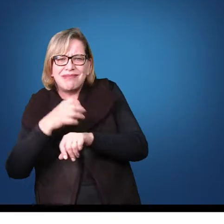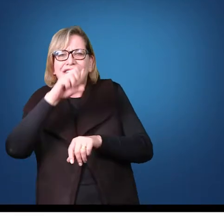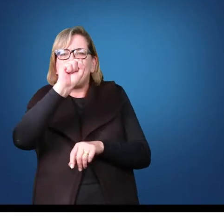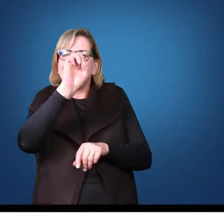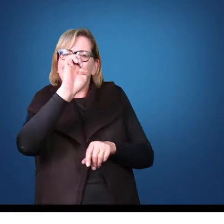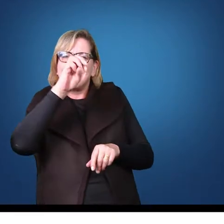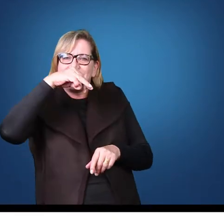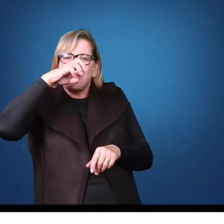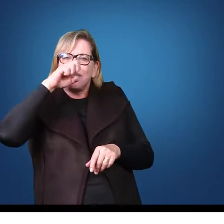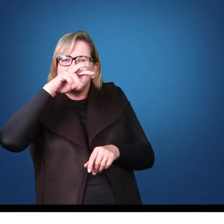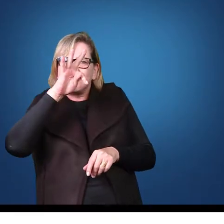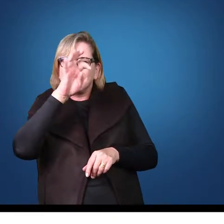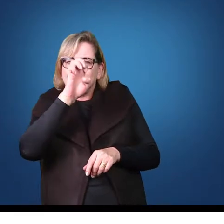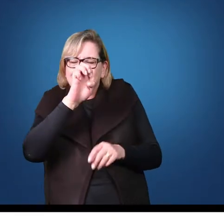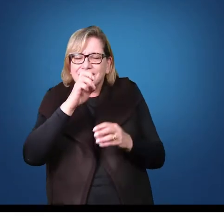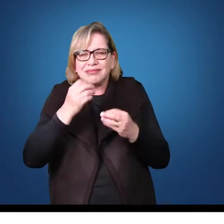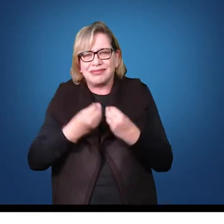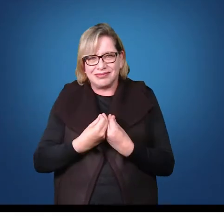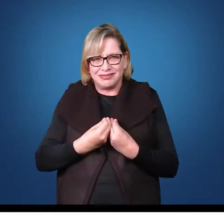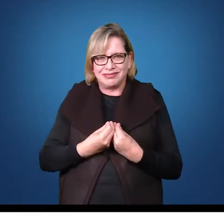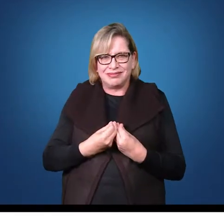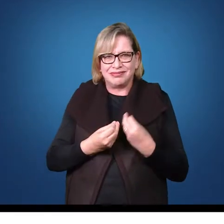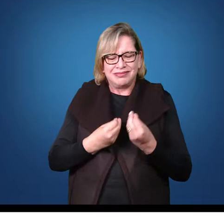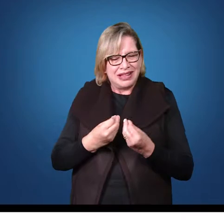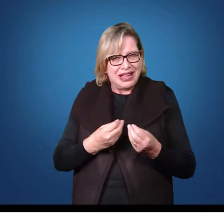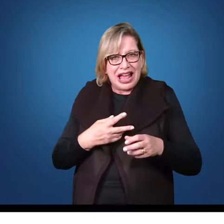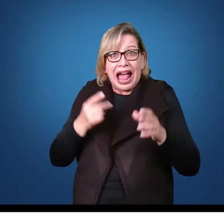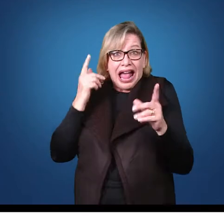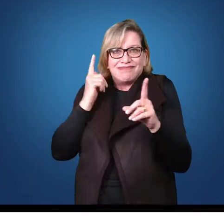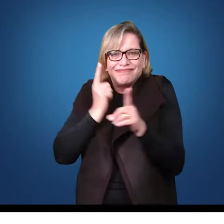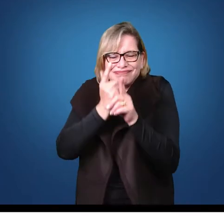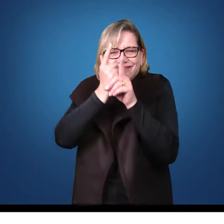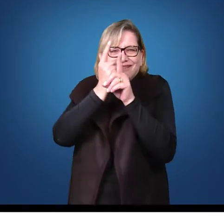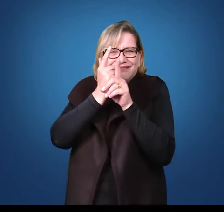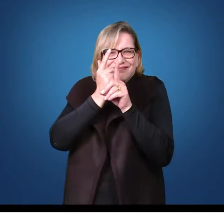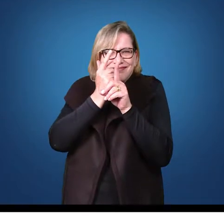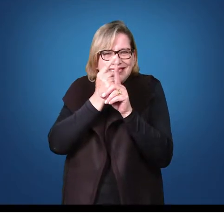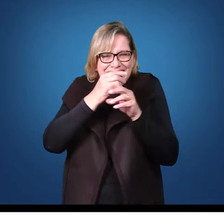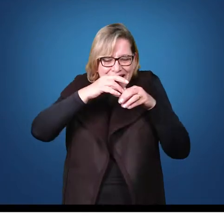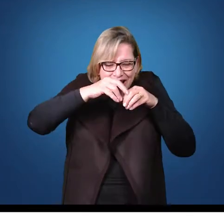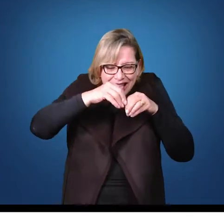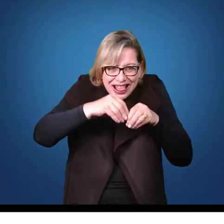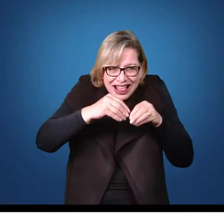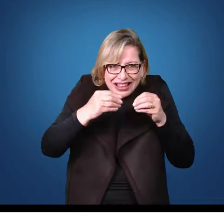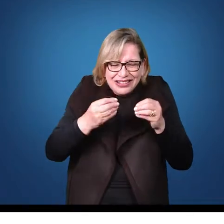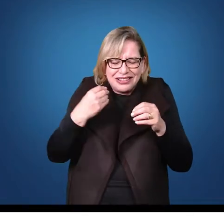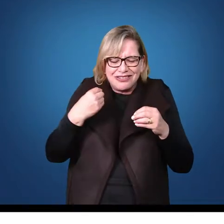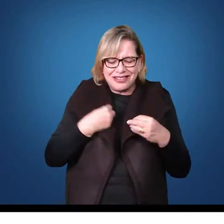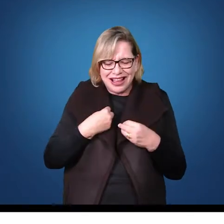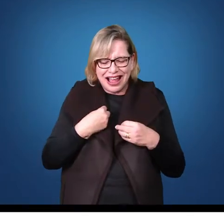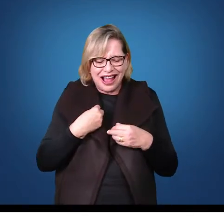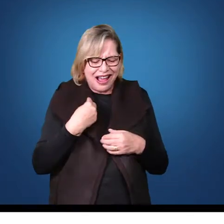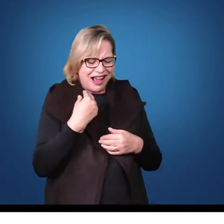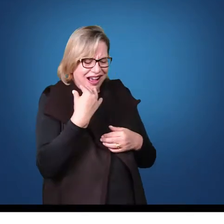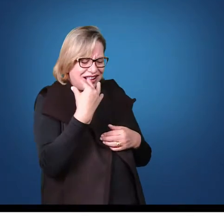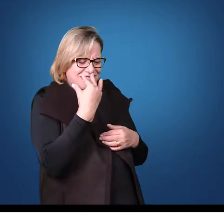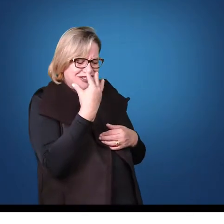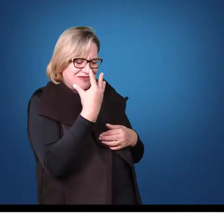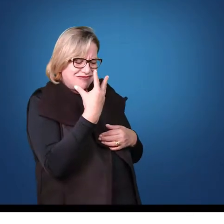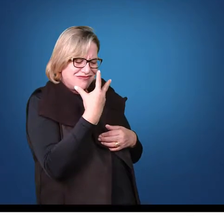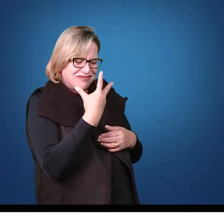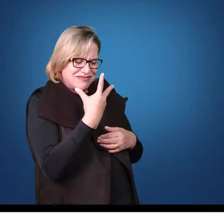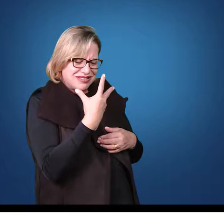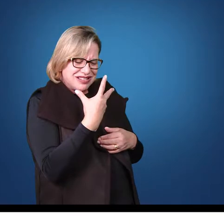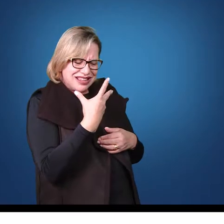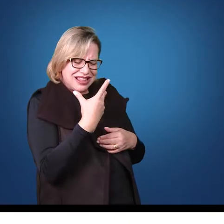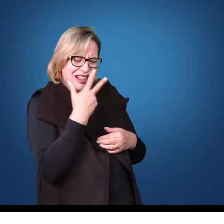uma semente. Ai, aqui está uma semente. Olha que linda semente! Aposto que